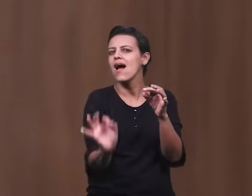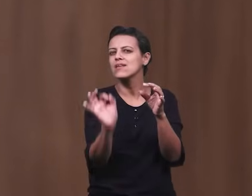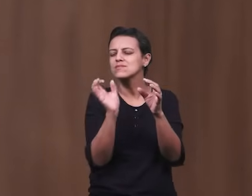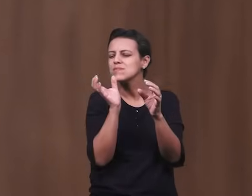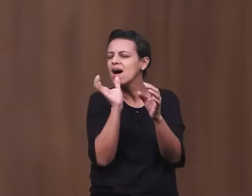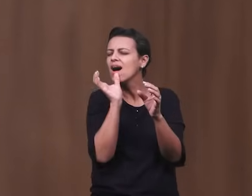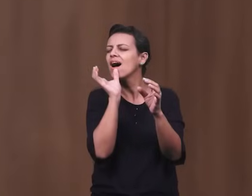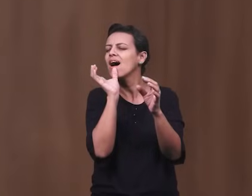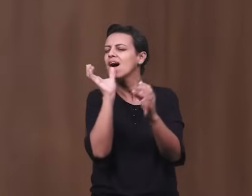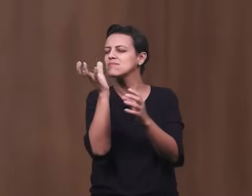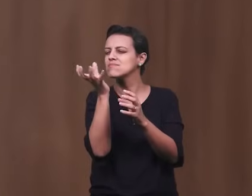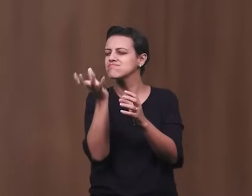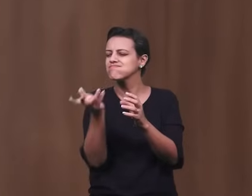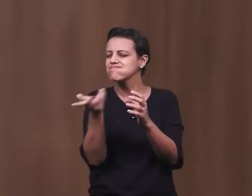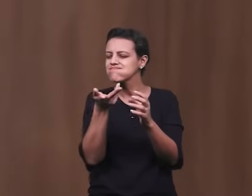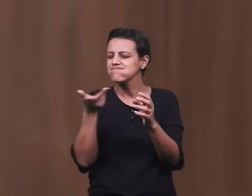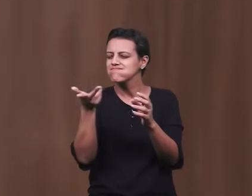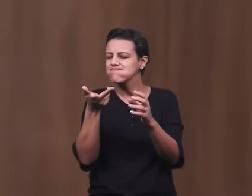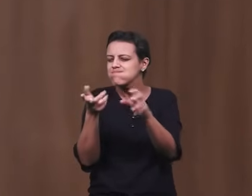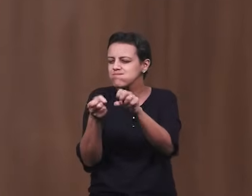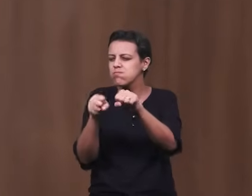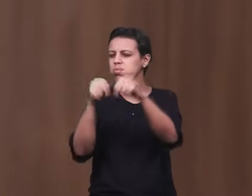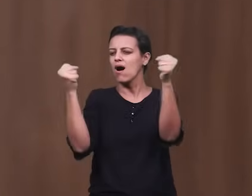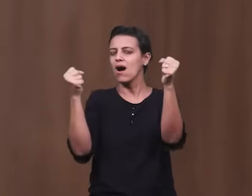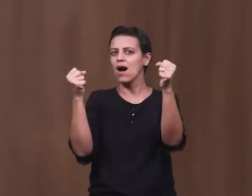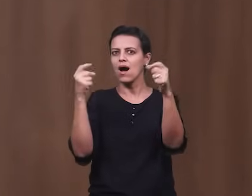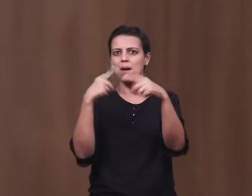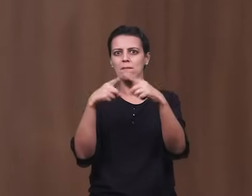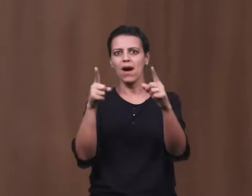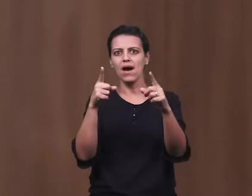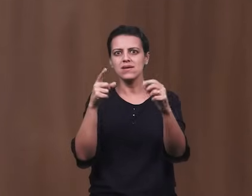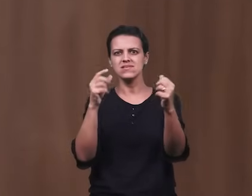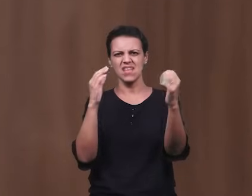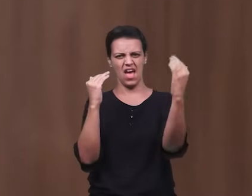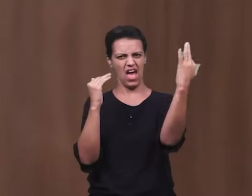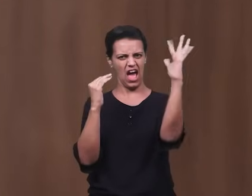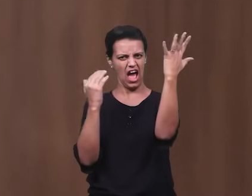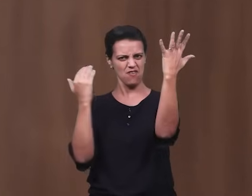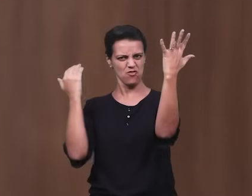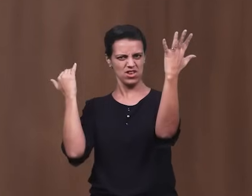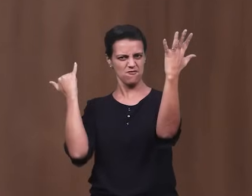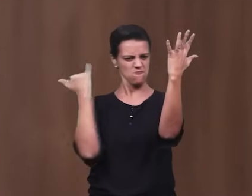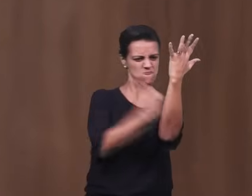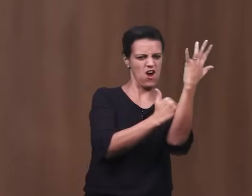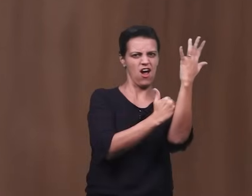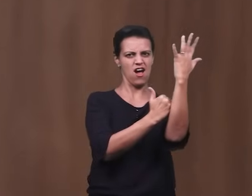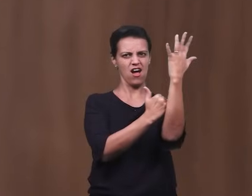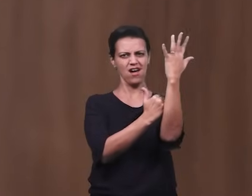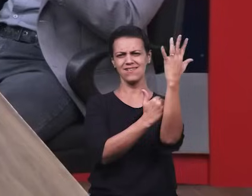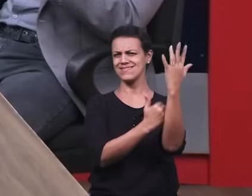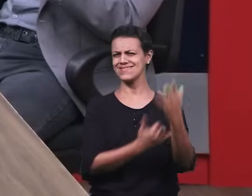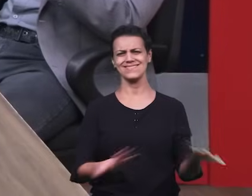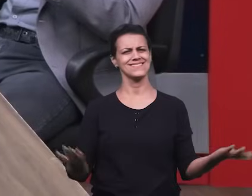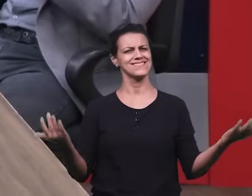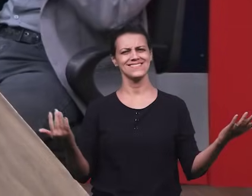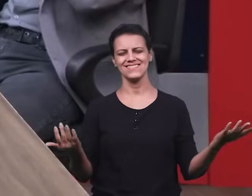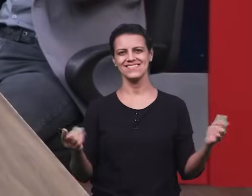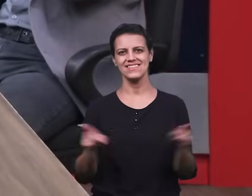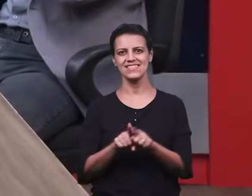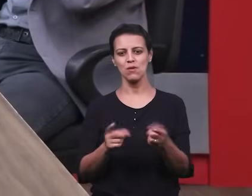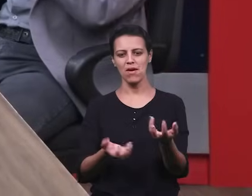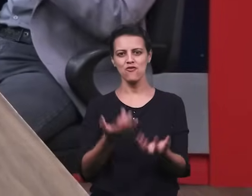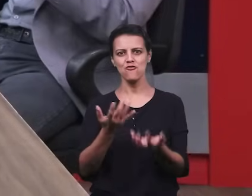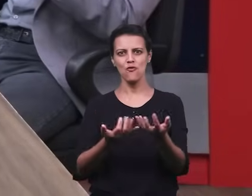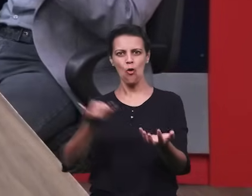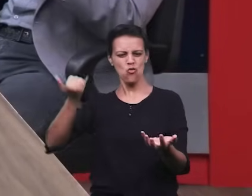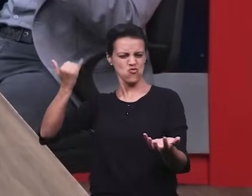romper aquilo ali. Agora, o cedro do Líbano não tem como. Não, e esse salmo fala que a voz do Senhor separa as labaredas de fogo. Como é que